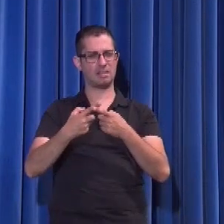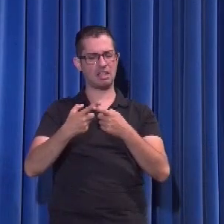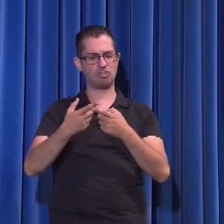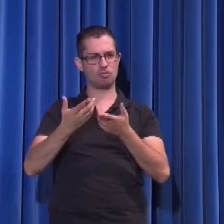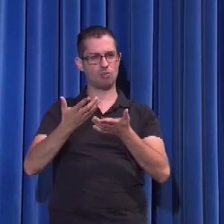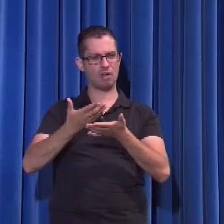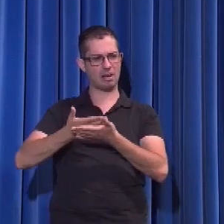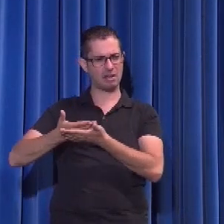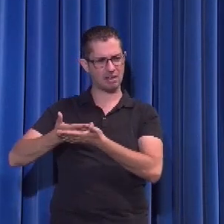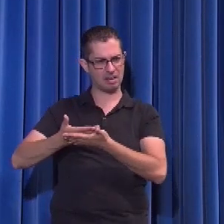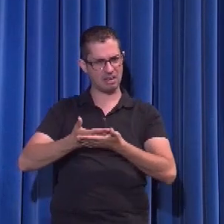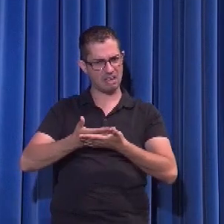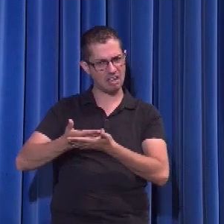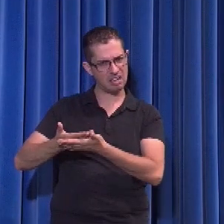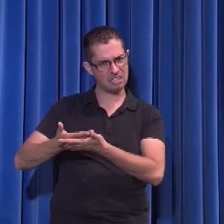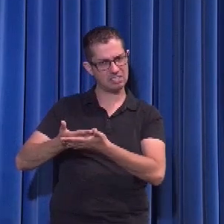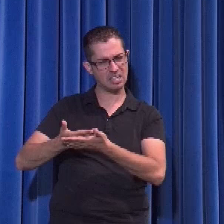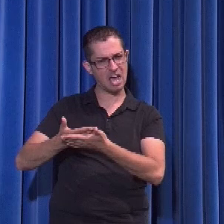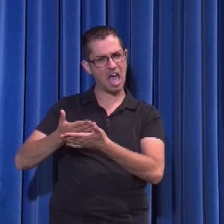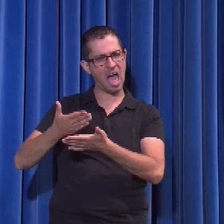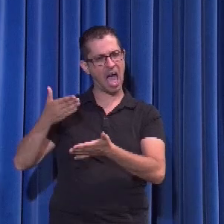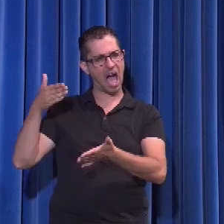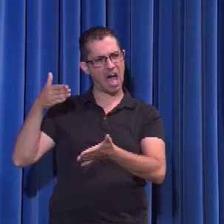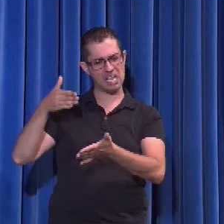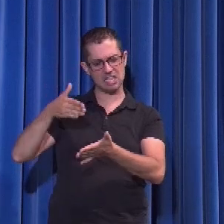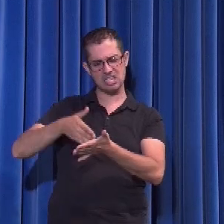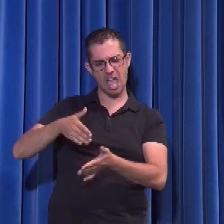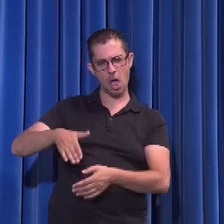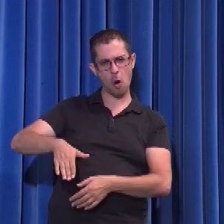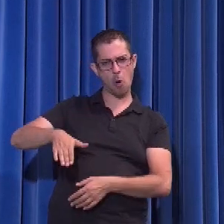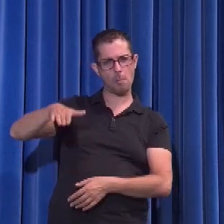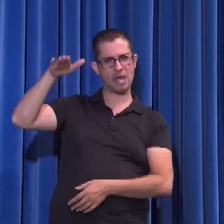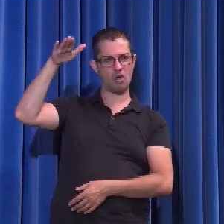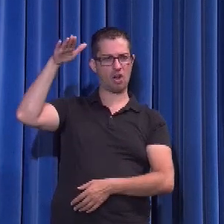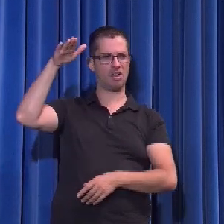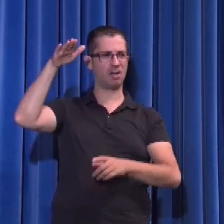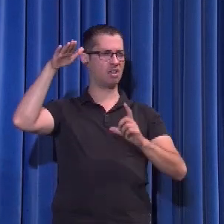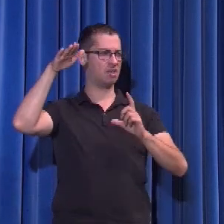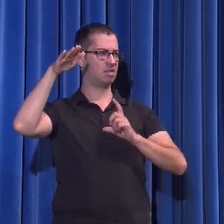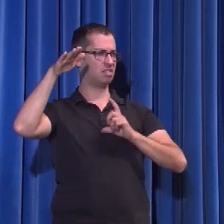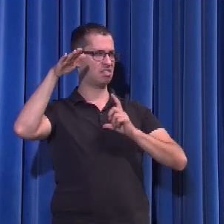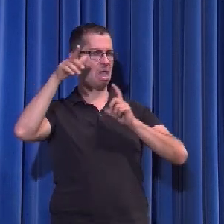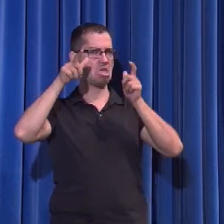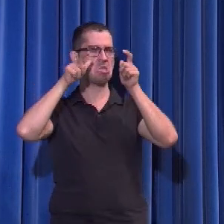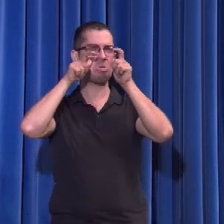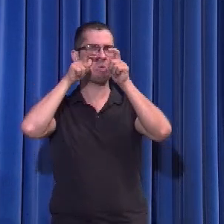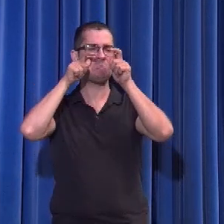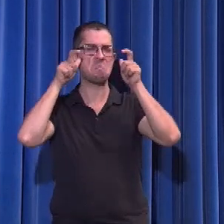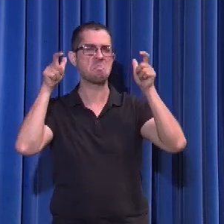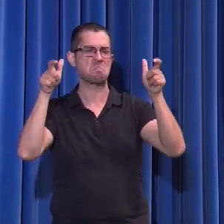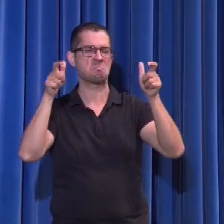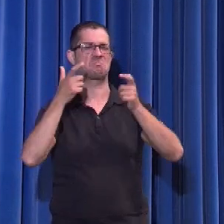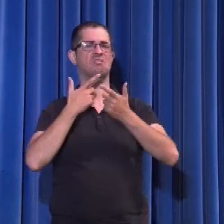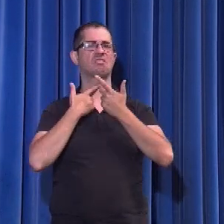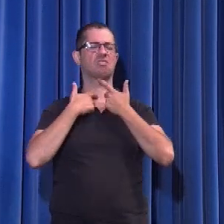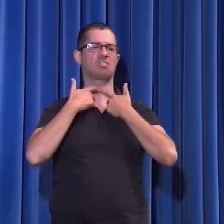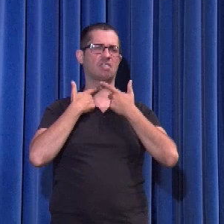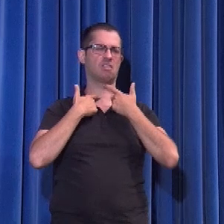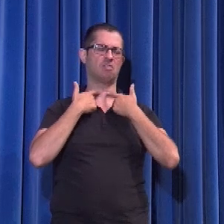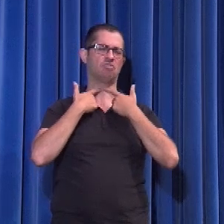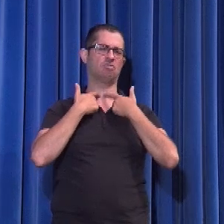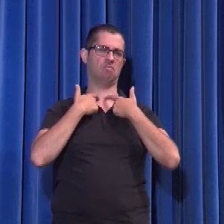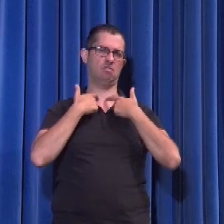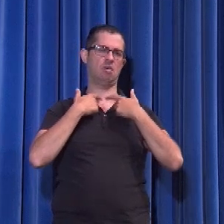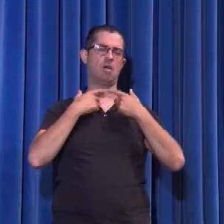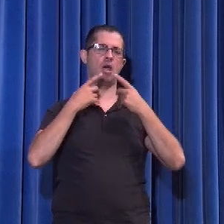deles até o maior, cada um se dá a ganância. E tanto o profeta como o sacerdote